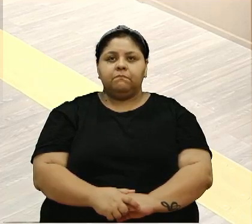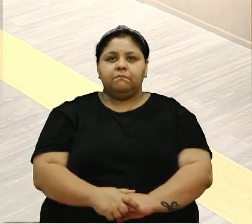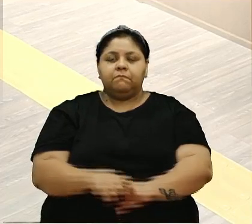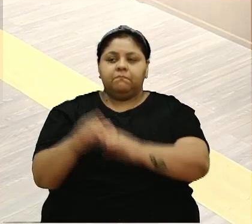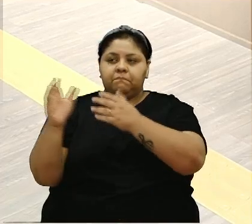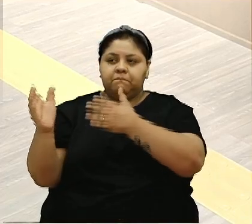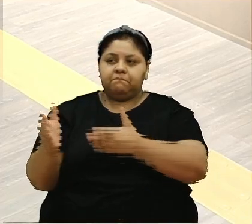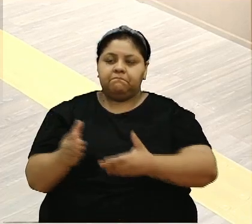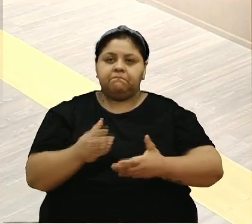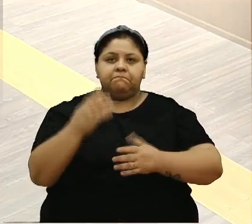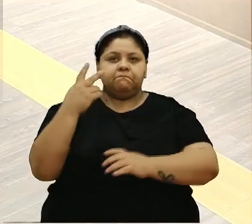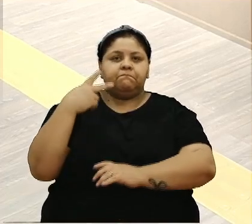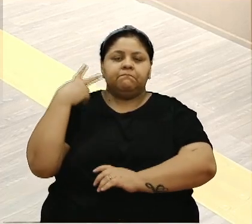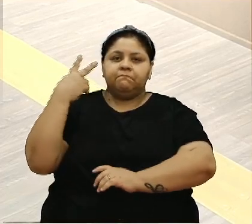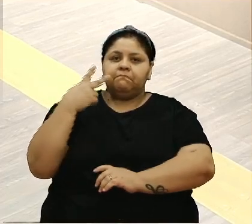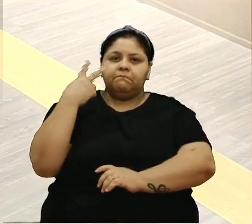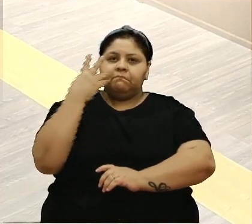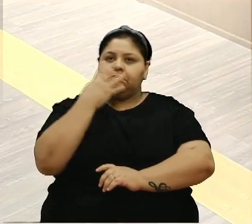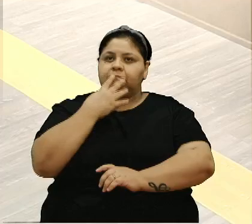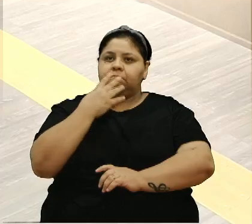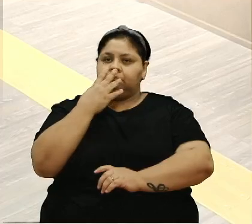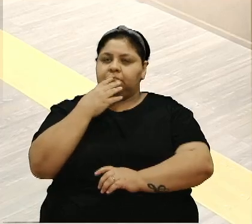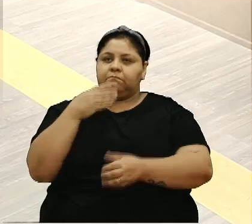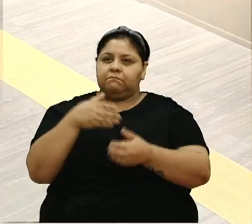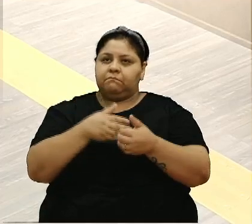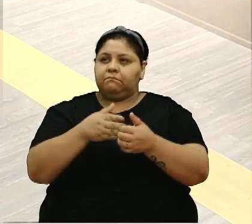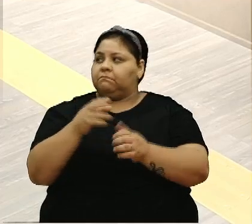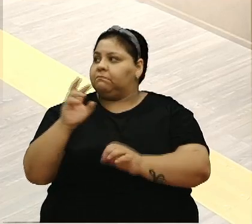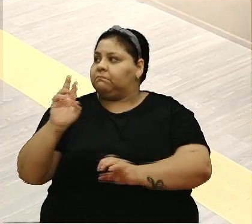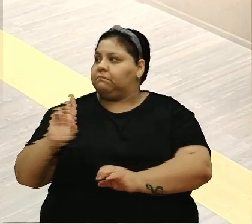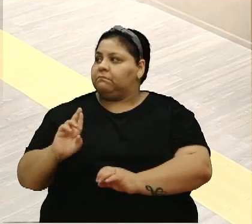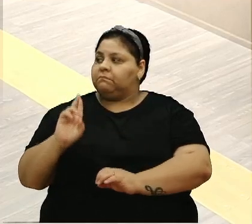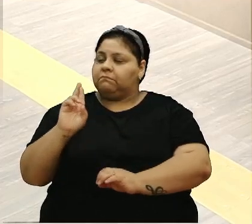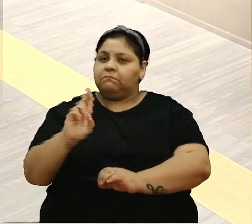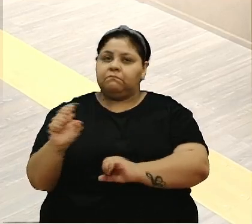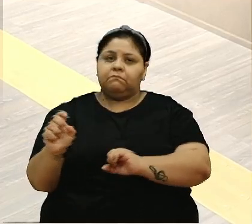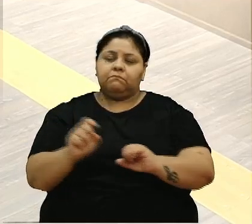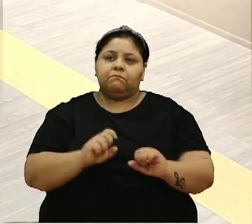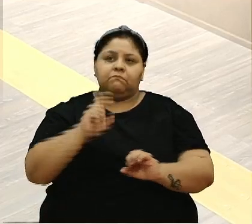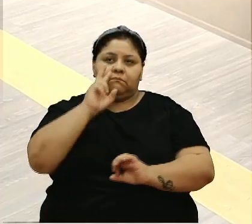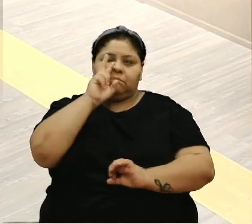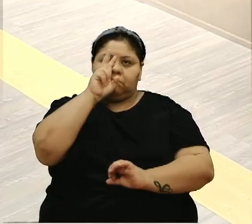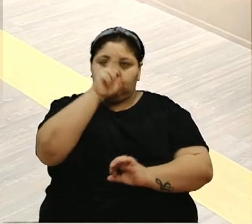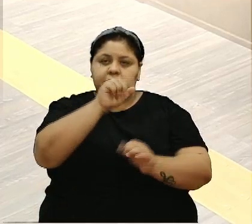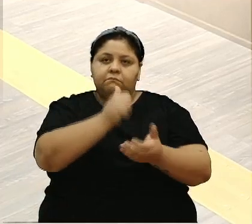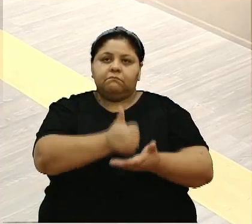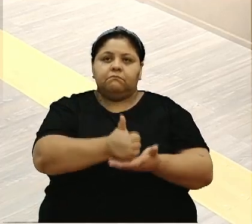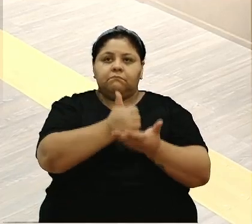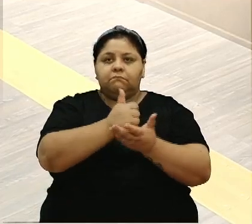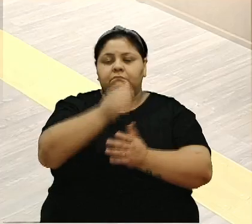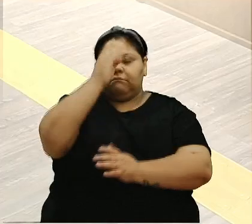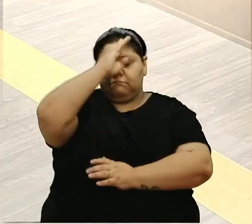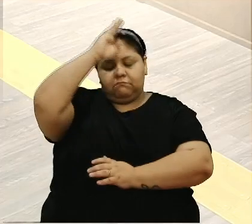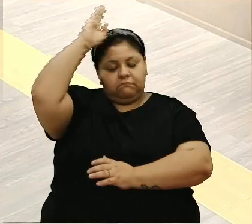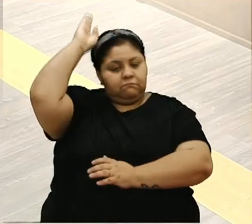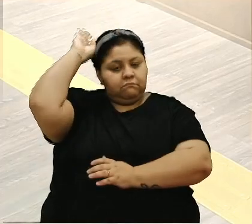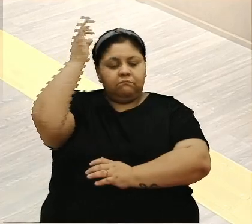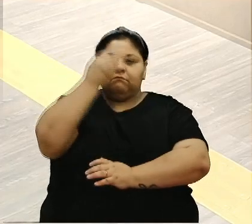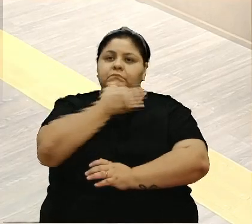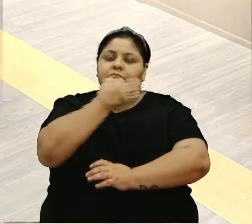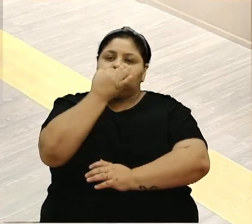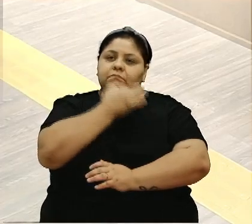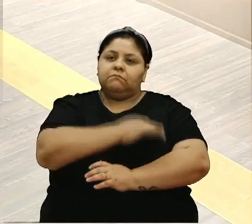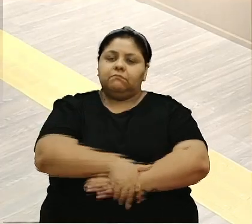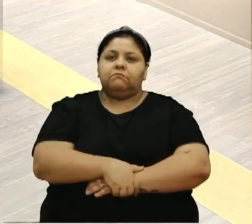Convido o vereador Camilles para que conduza o representante da Força Auxiliar dos Bombeiros Voluntários da Rota do Sol de Caxias do